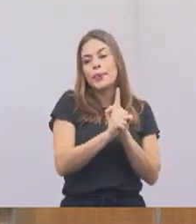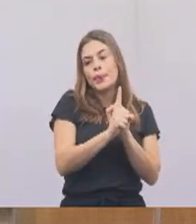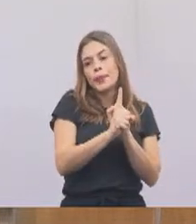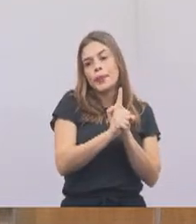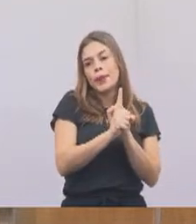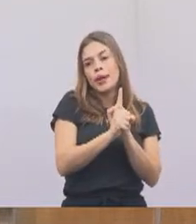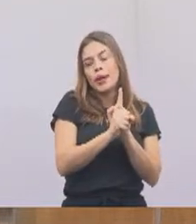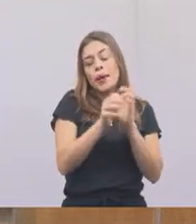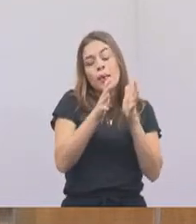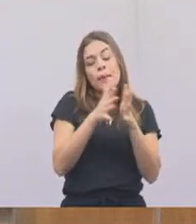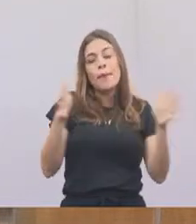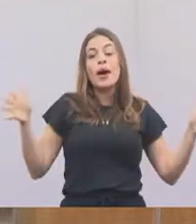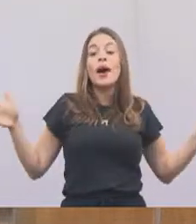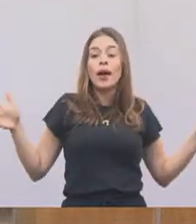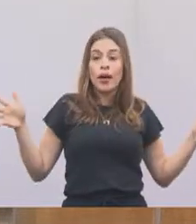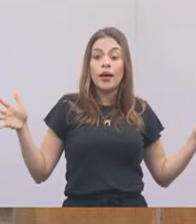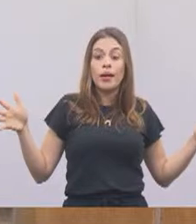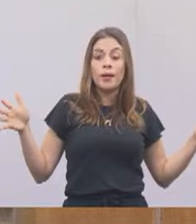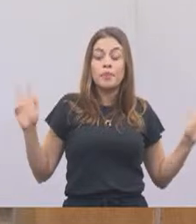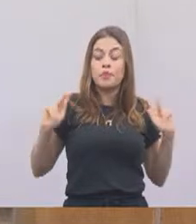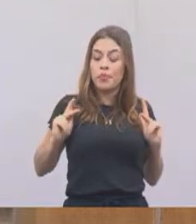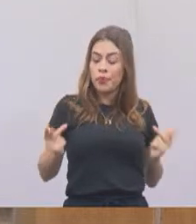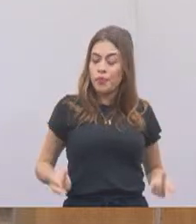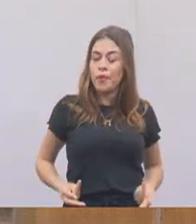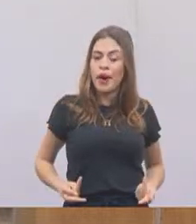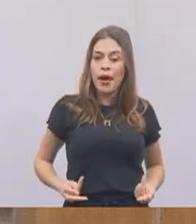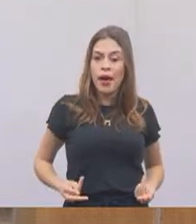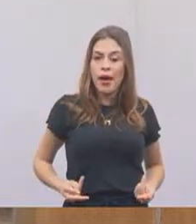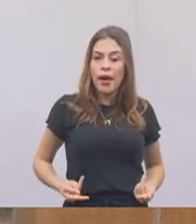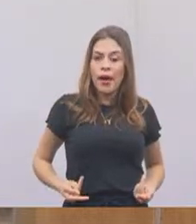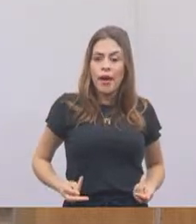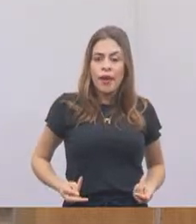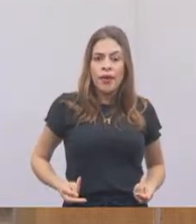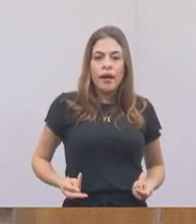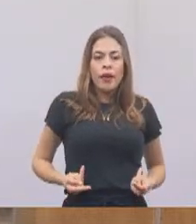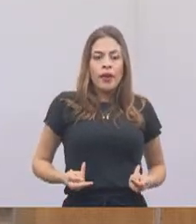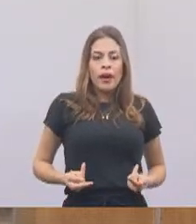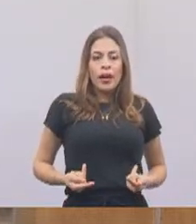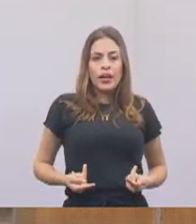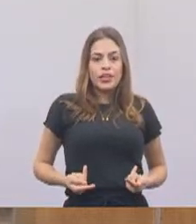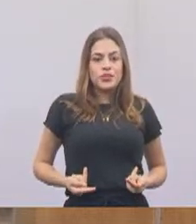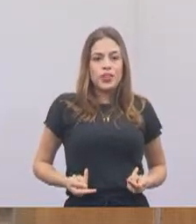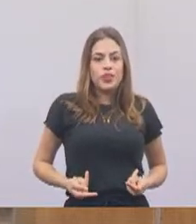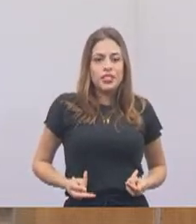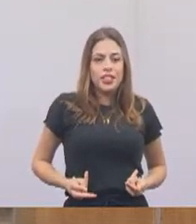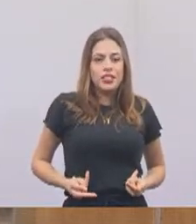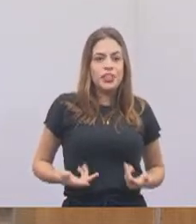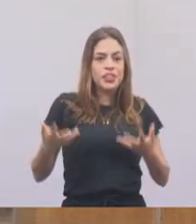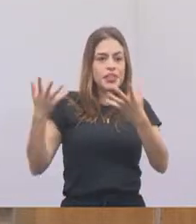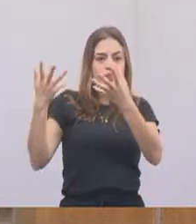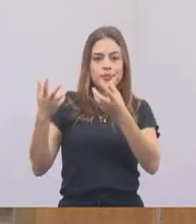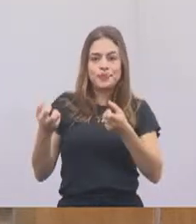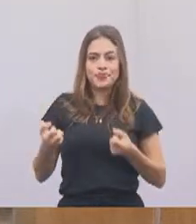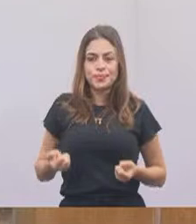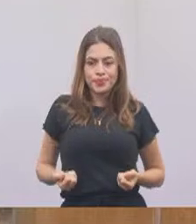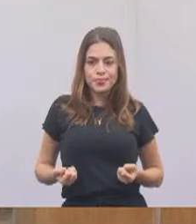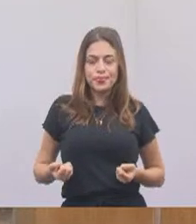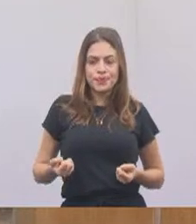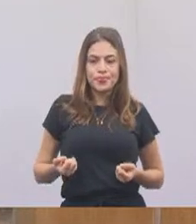seu sentido mais amplo, falar sobre o ser humano, falar sobre aqueles que precisam de um acolhimento, de uma mão